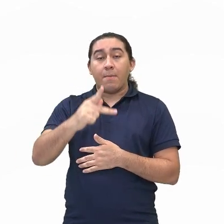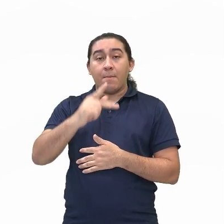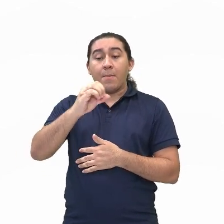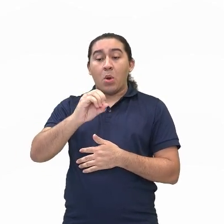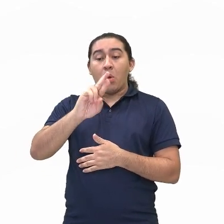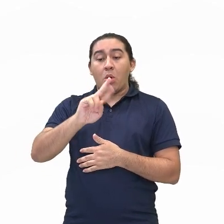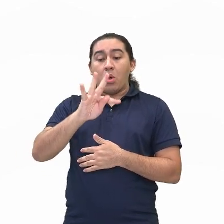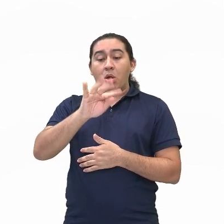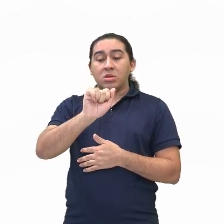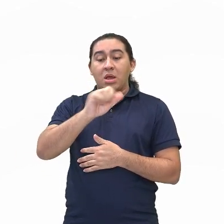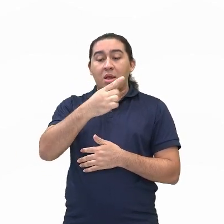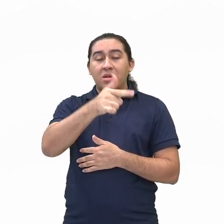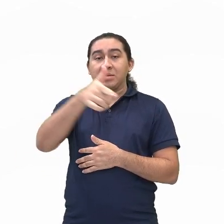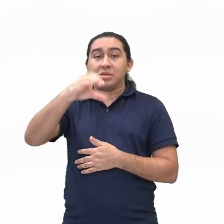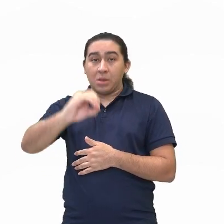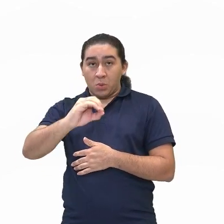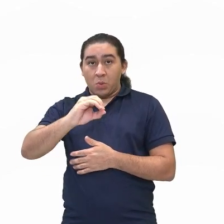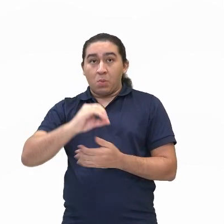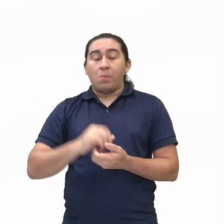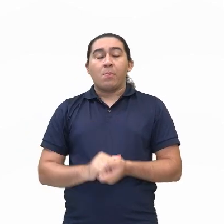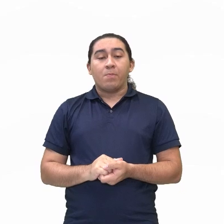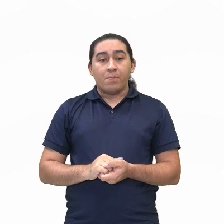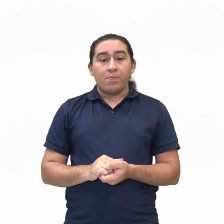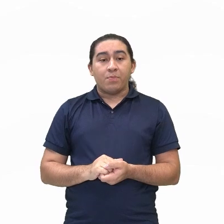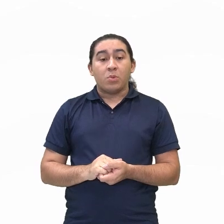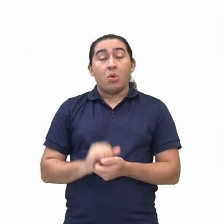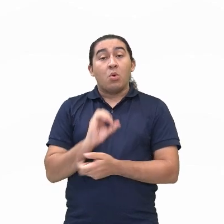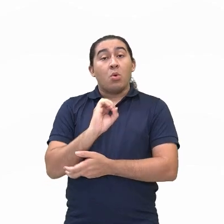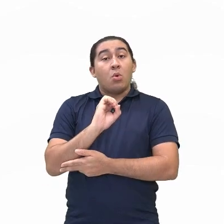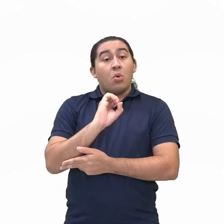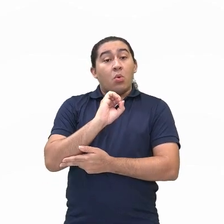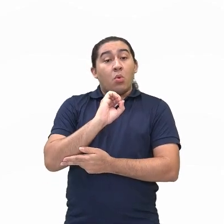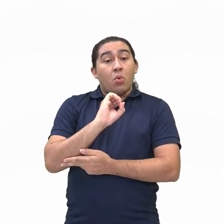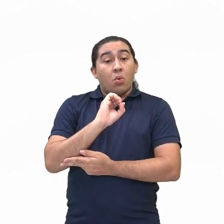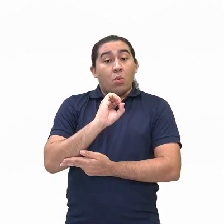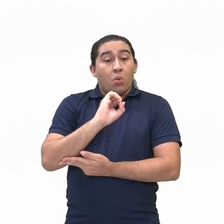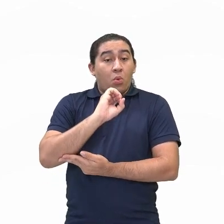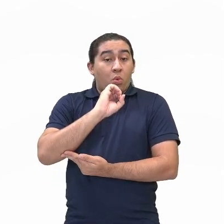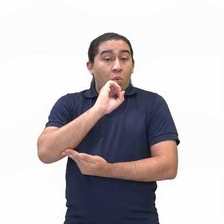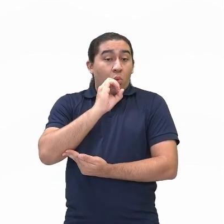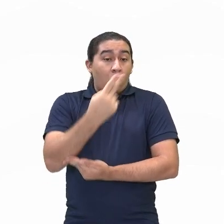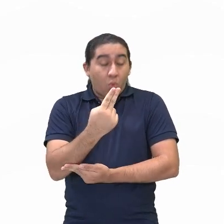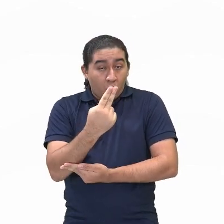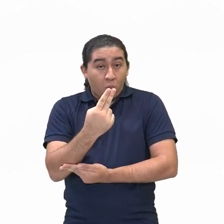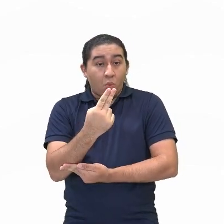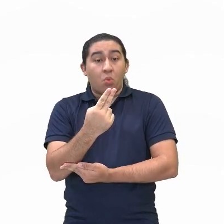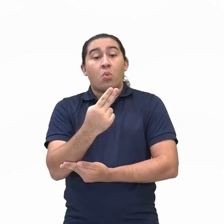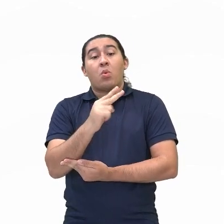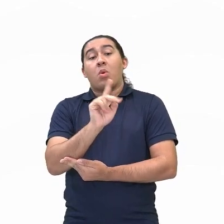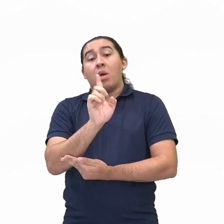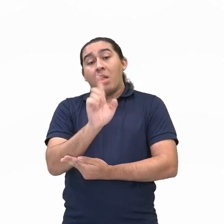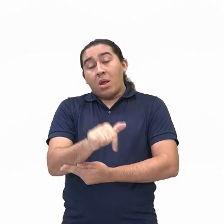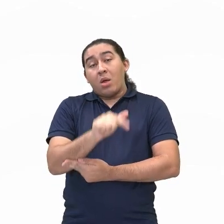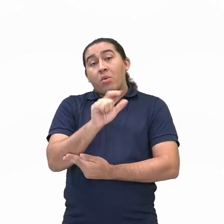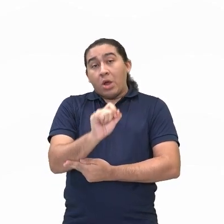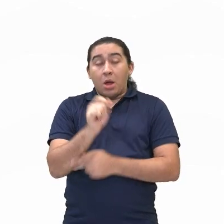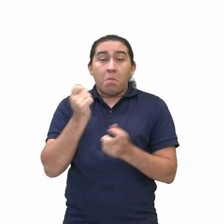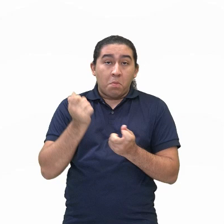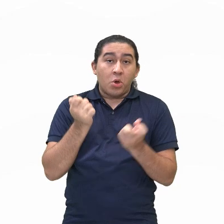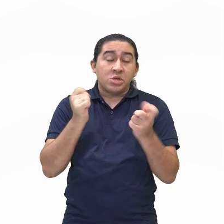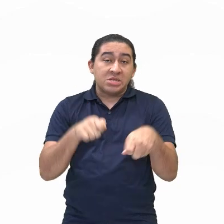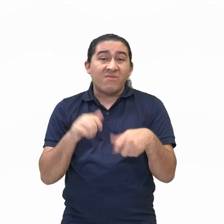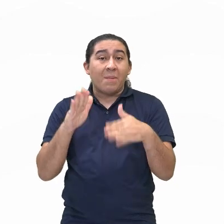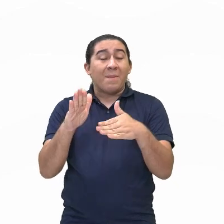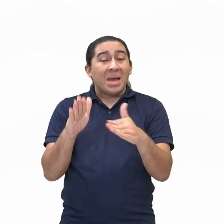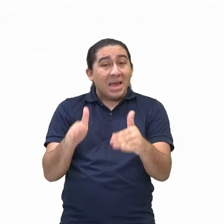a gente também ainda observa que são mais econômicos, né, de serem adquiridos no